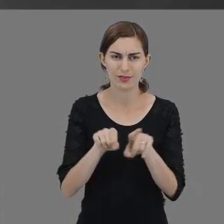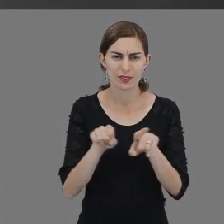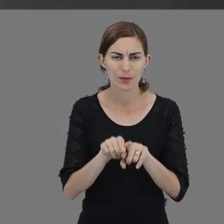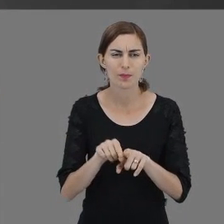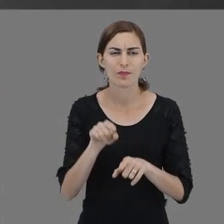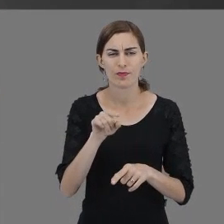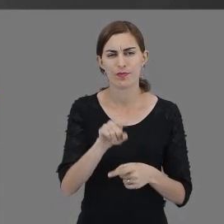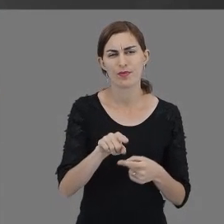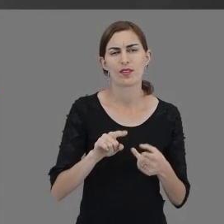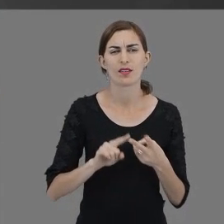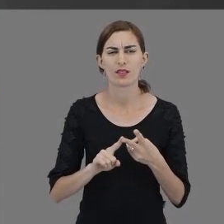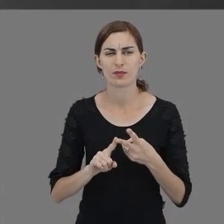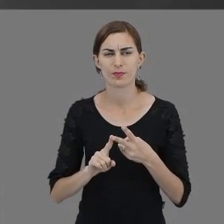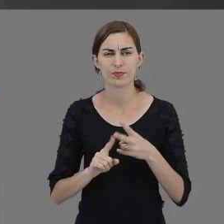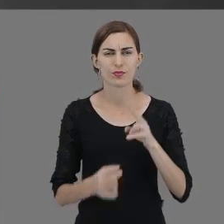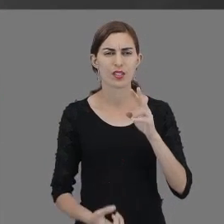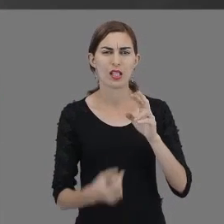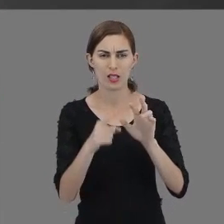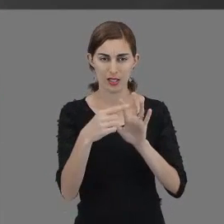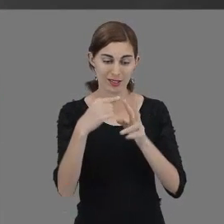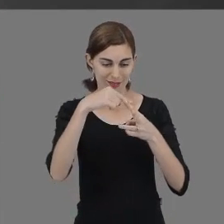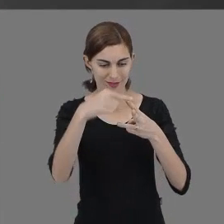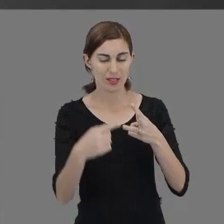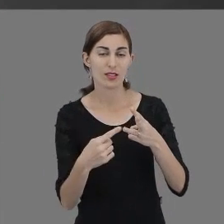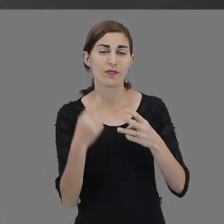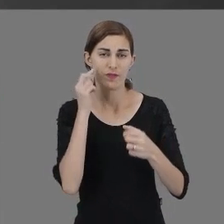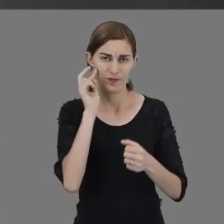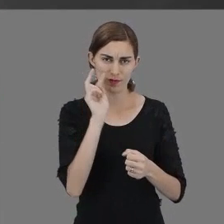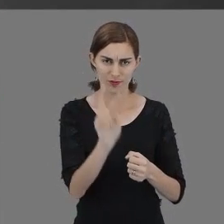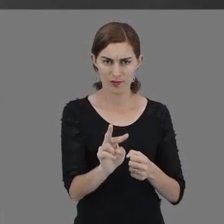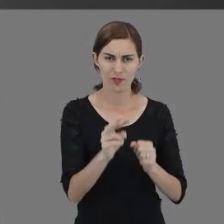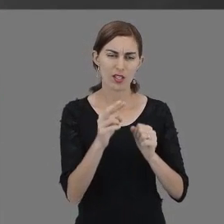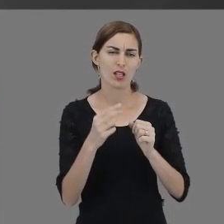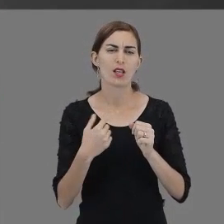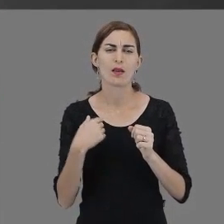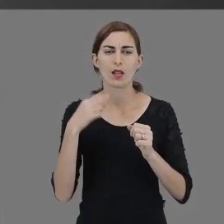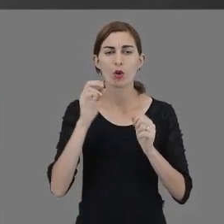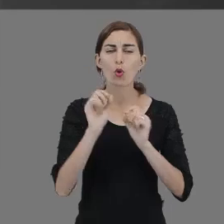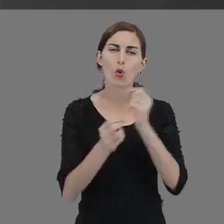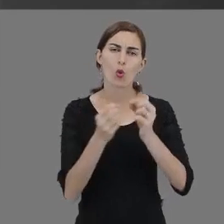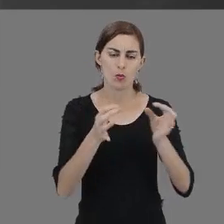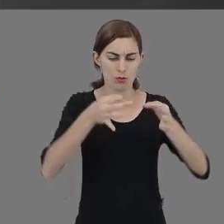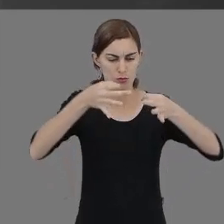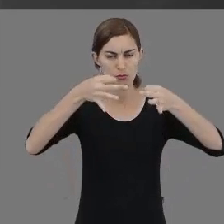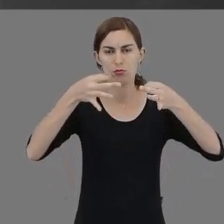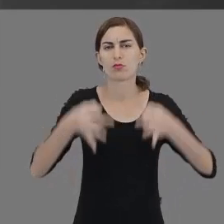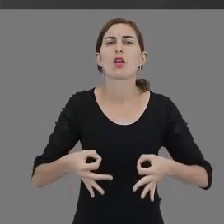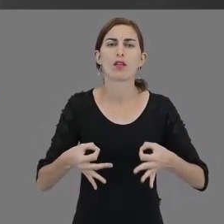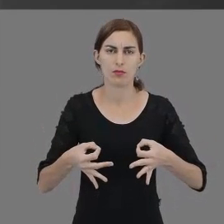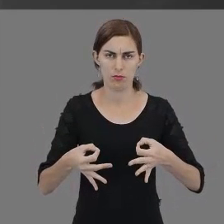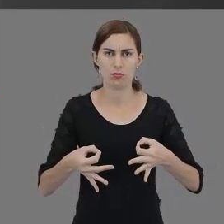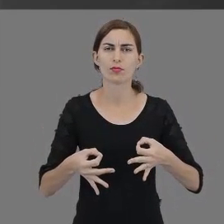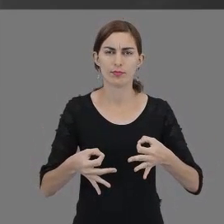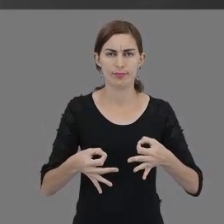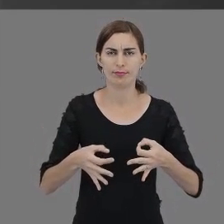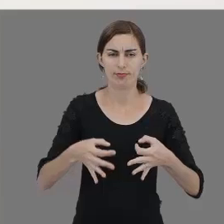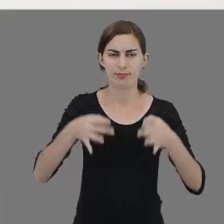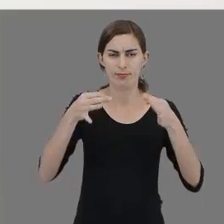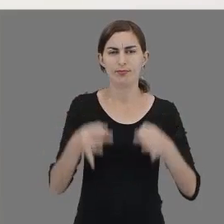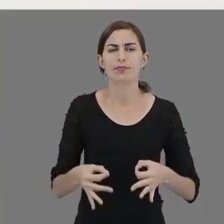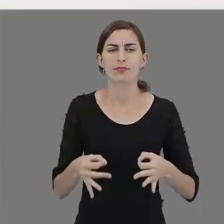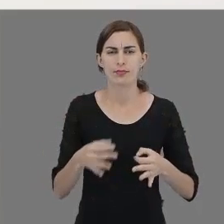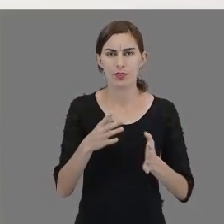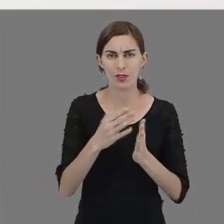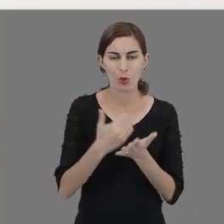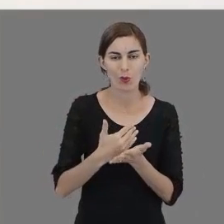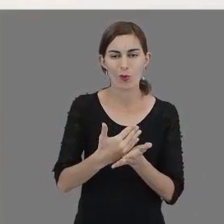de Taylor e Fayol. E aí esses pressupostos, algum deles é a formalidade, ou seja, a forma sobre a essência. A gente